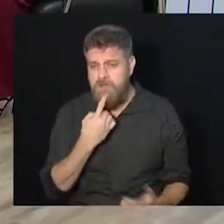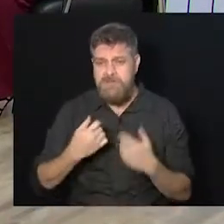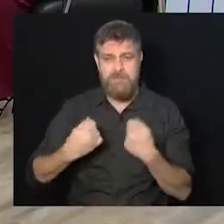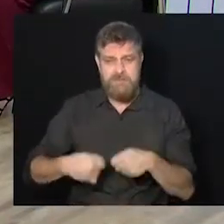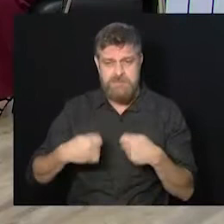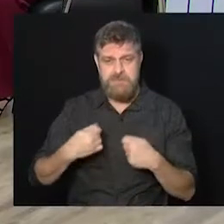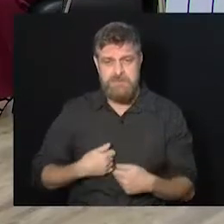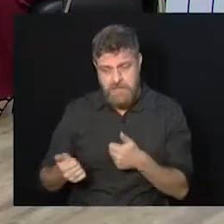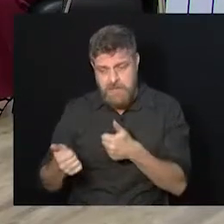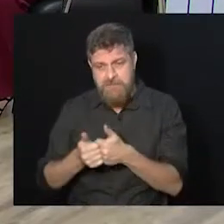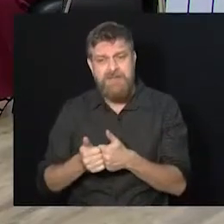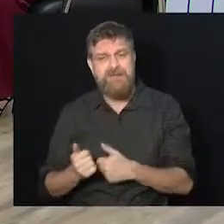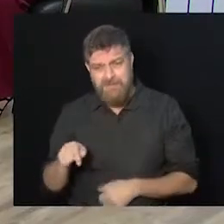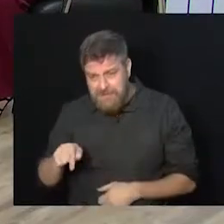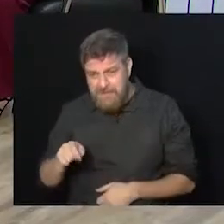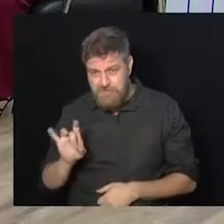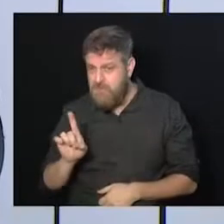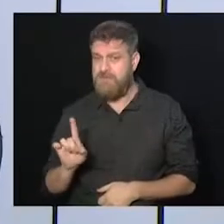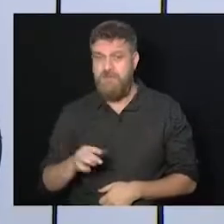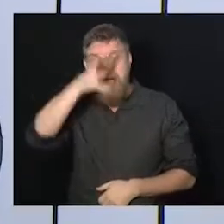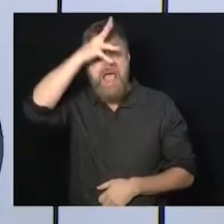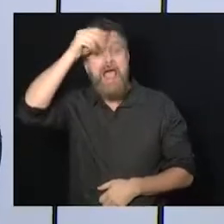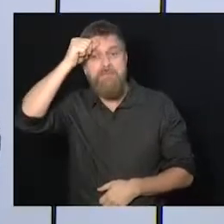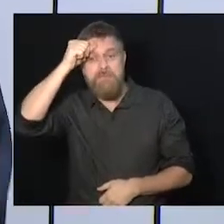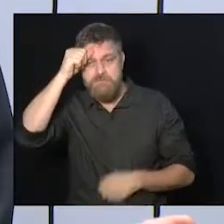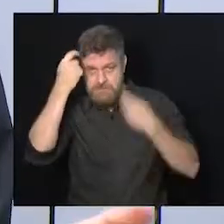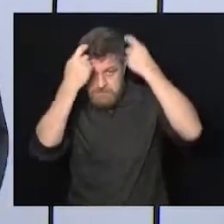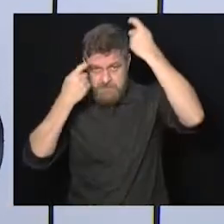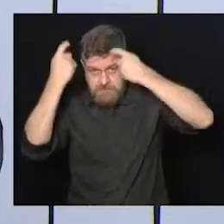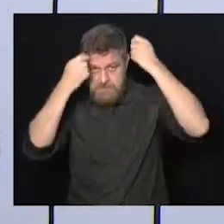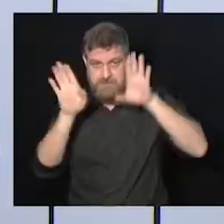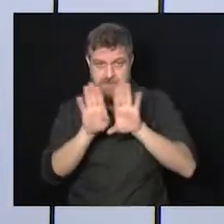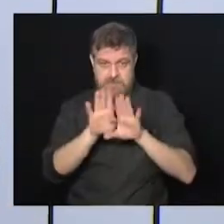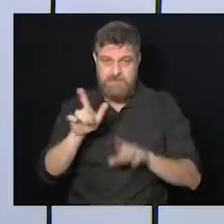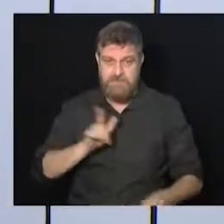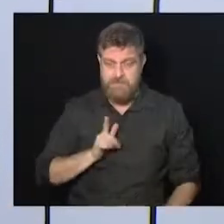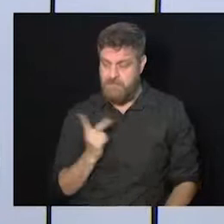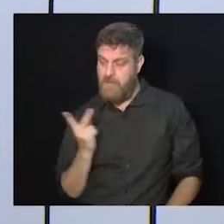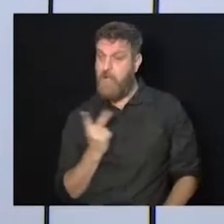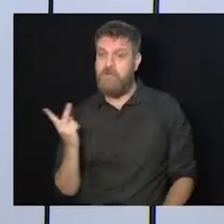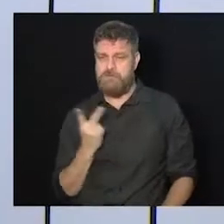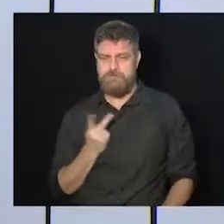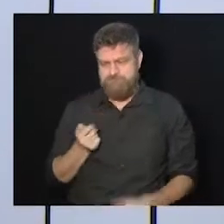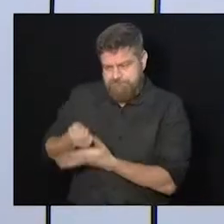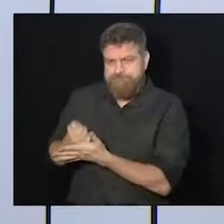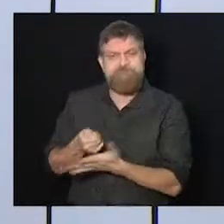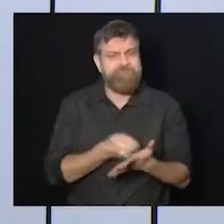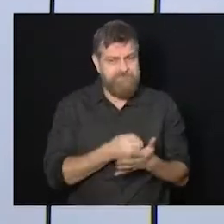para o que está acontecendo na Amazônia, né? Porque hoje a Amazônia, e aqui estão as duas catedráticas que podem afirmar com